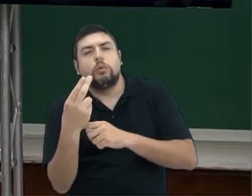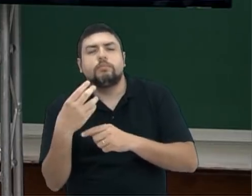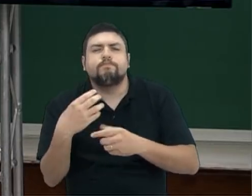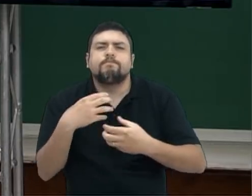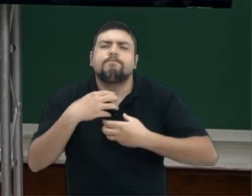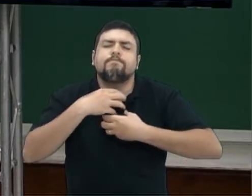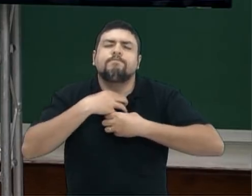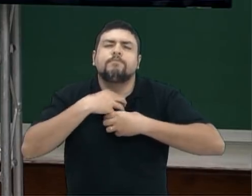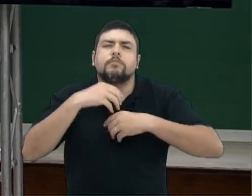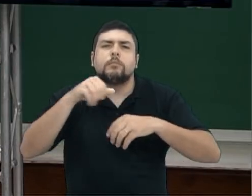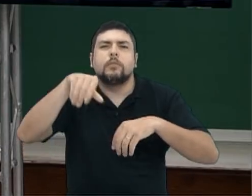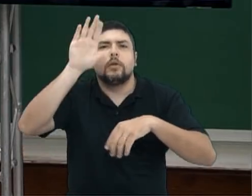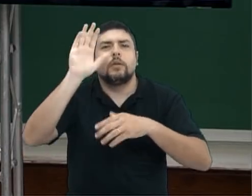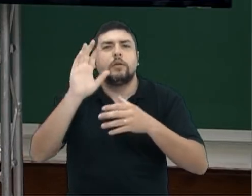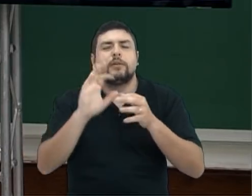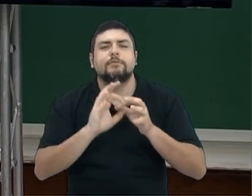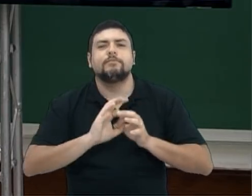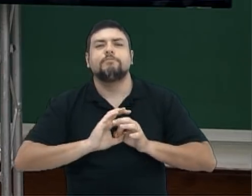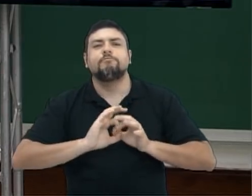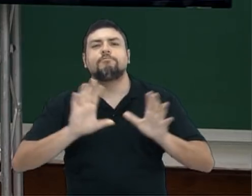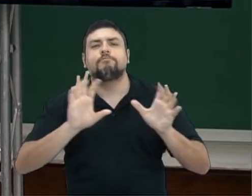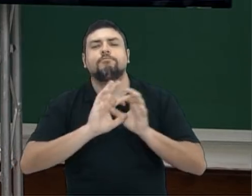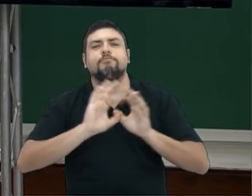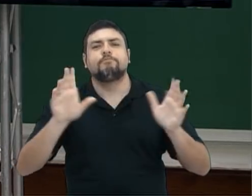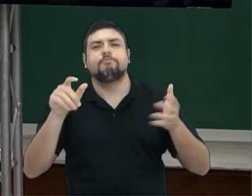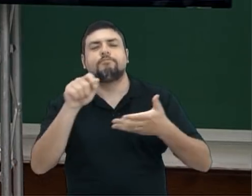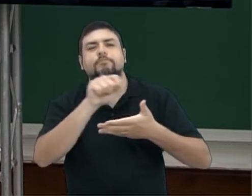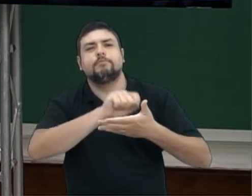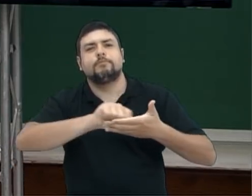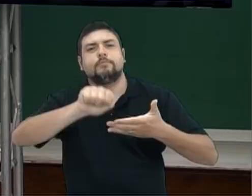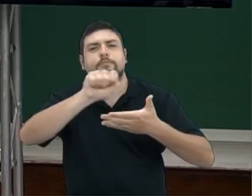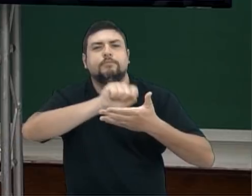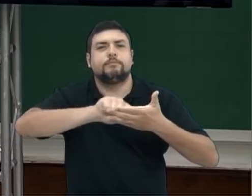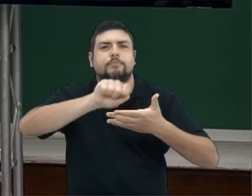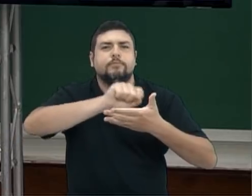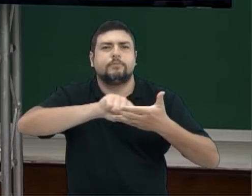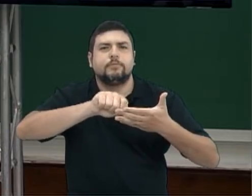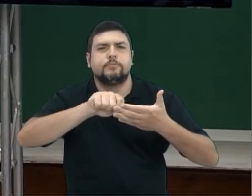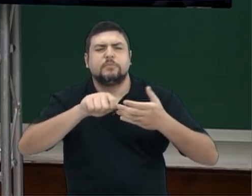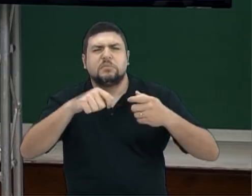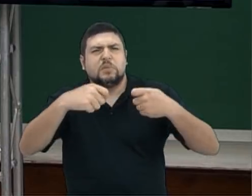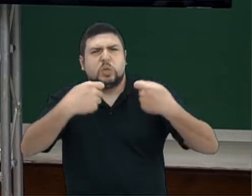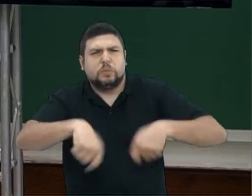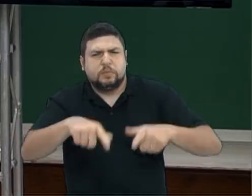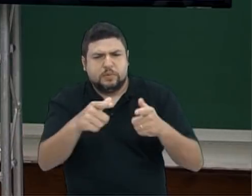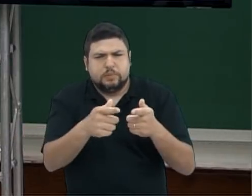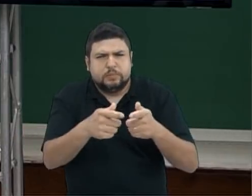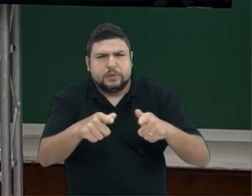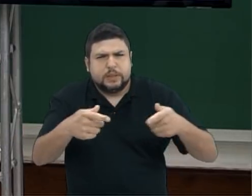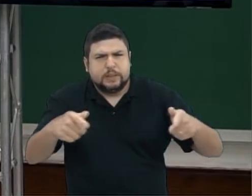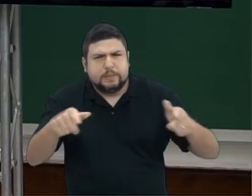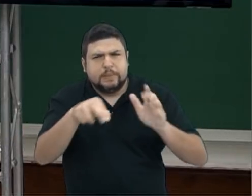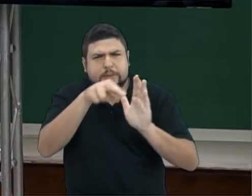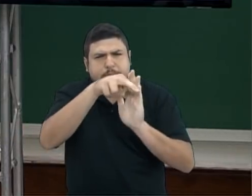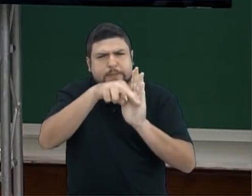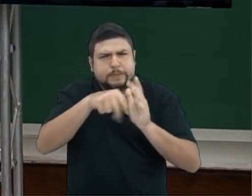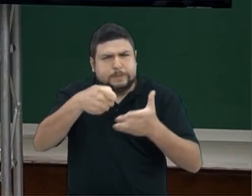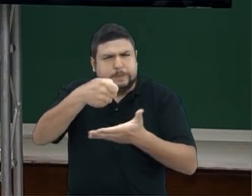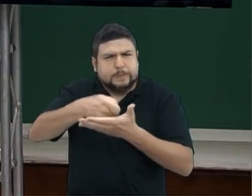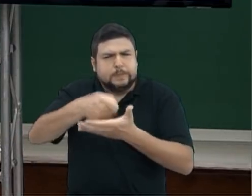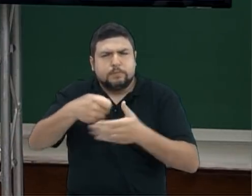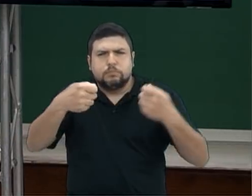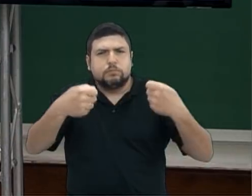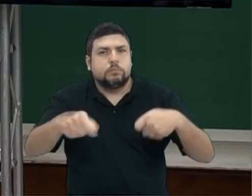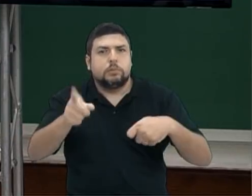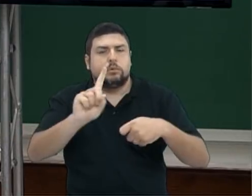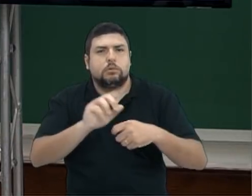mais informal, que a pessoa se sente um pouco mais à vontade para não respeitar todas as regras gramaticais. Ou